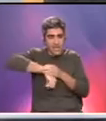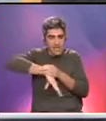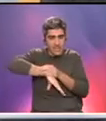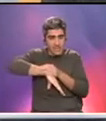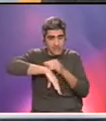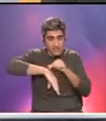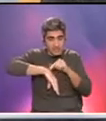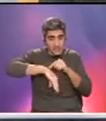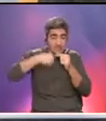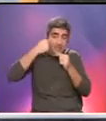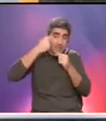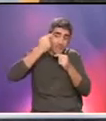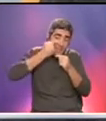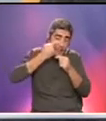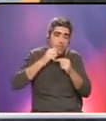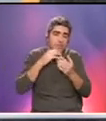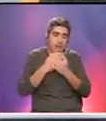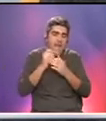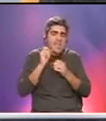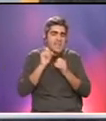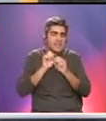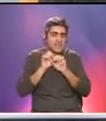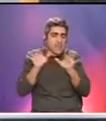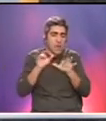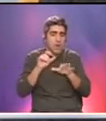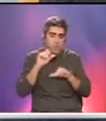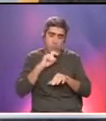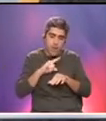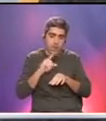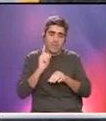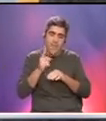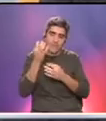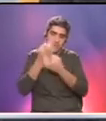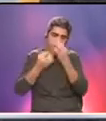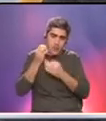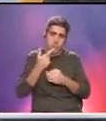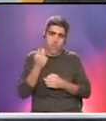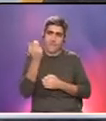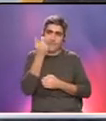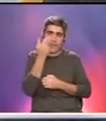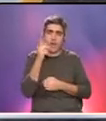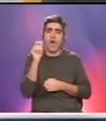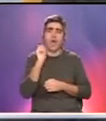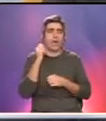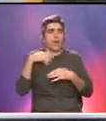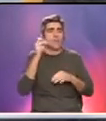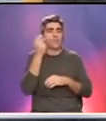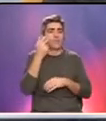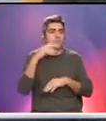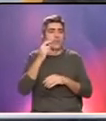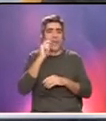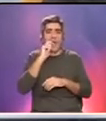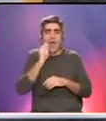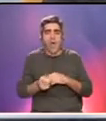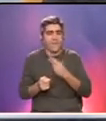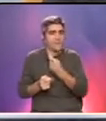Claro. Sempre. Claro. E mesmo tratada, é uma coisa que não devemos ter na boca. E as pessoas não percebem isto. Ah, o dente já saiu, portanto só lá está a